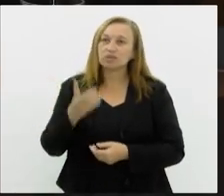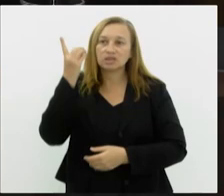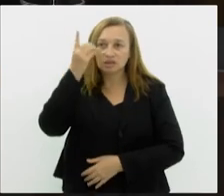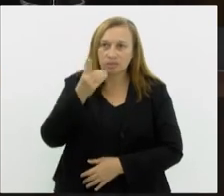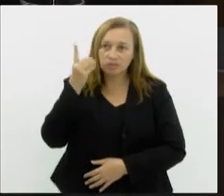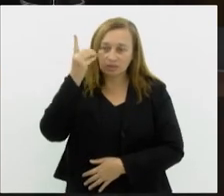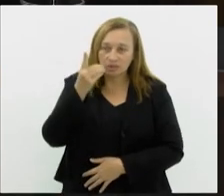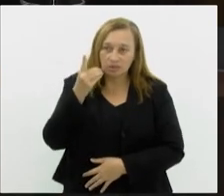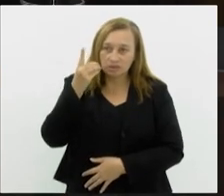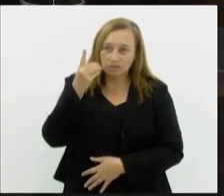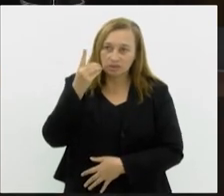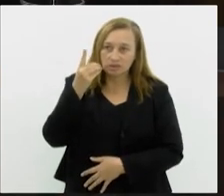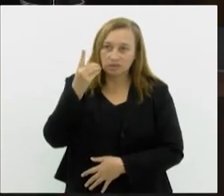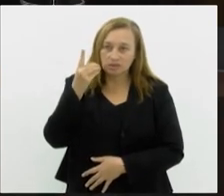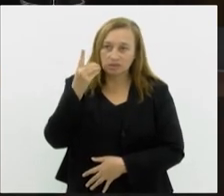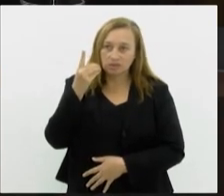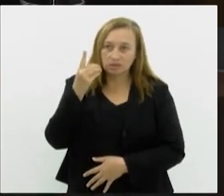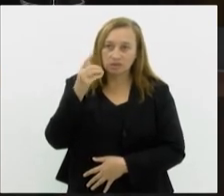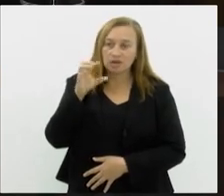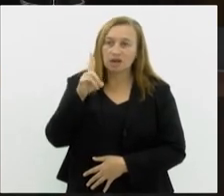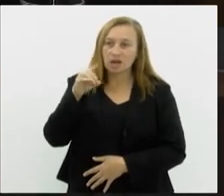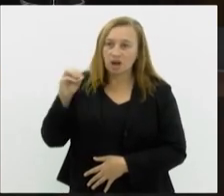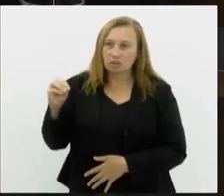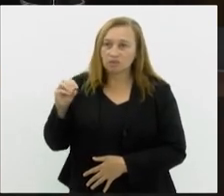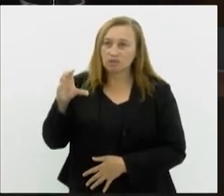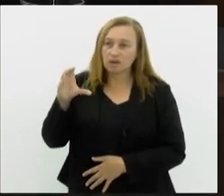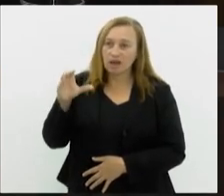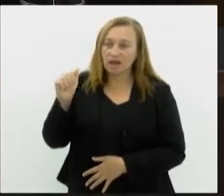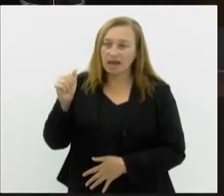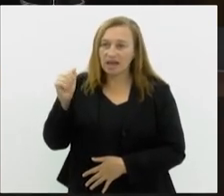Deputado Cláudio Caiado.